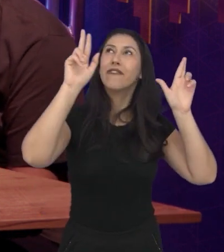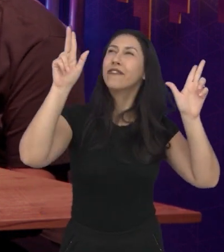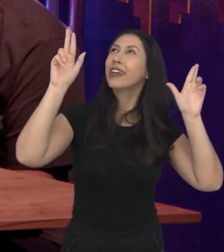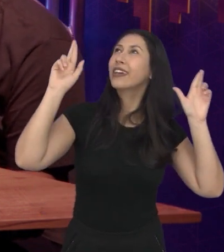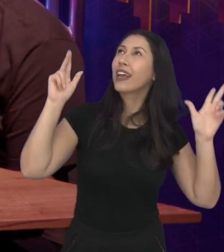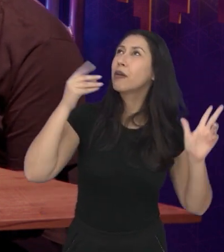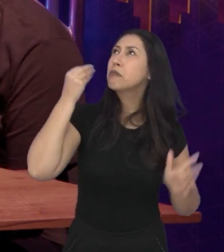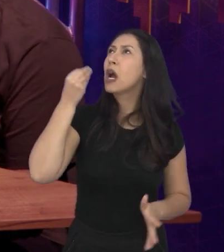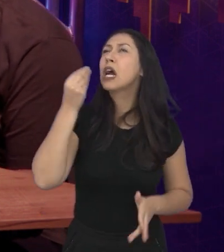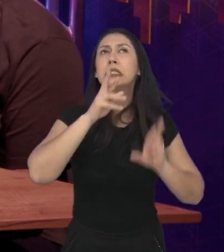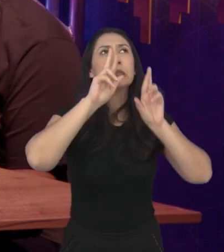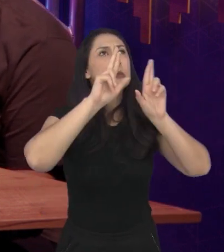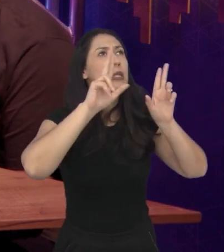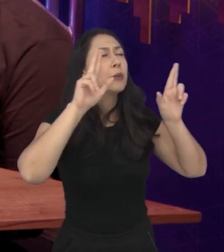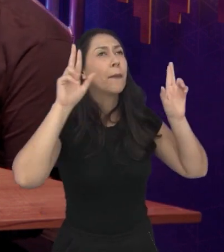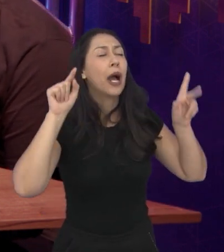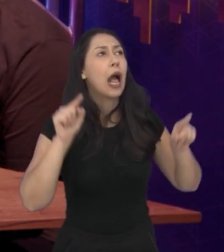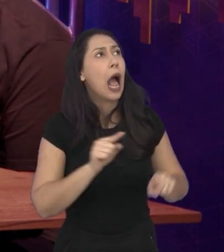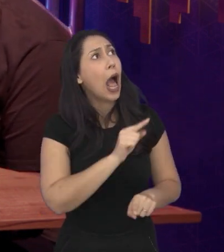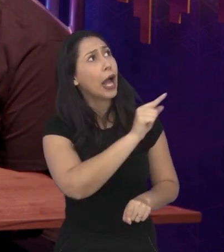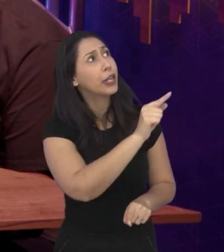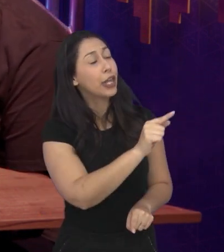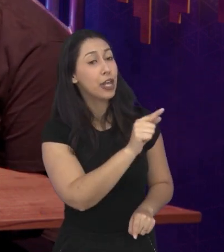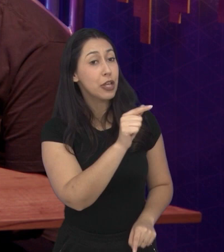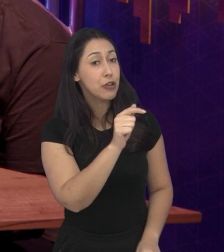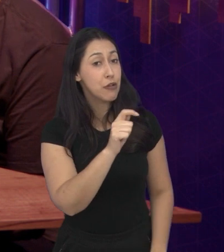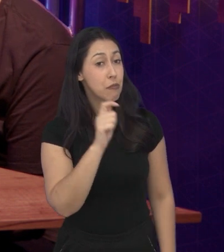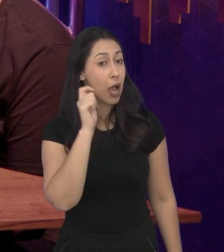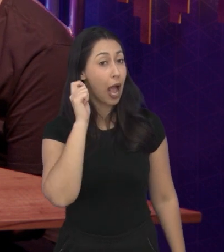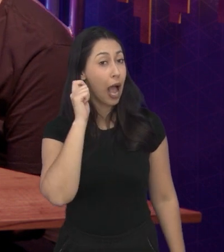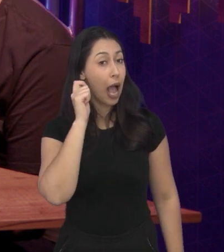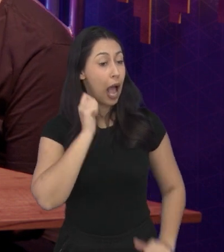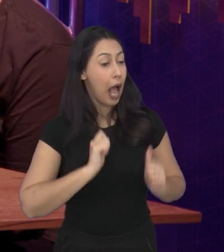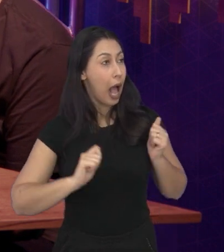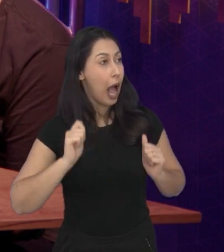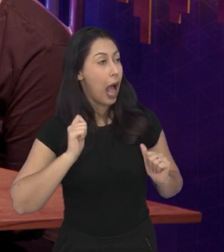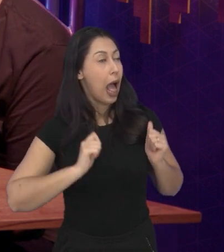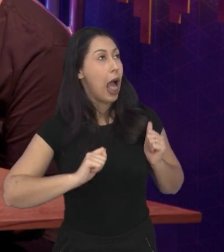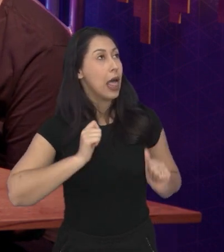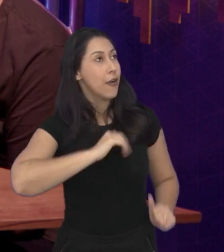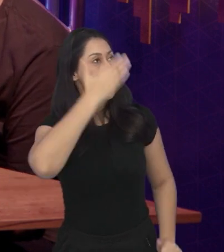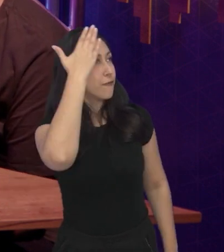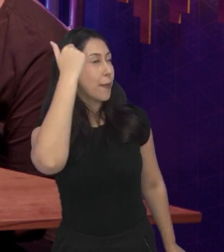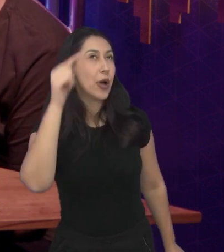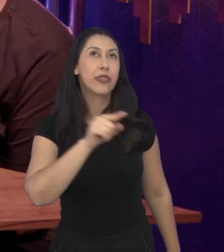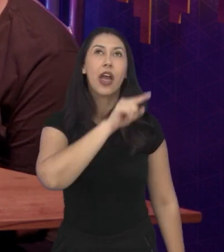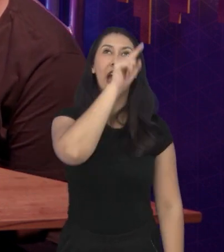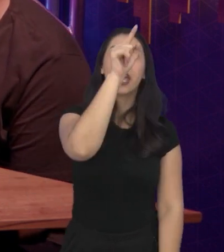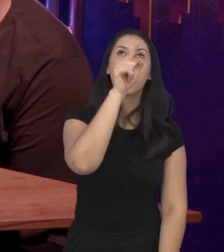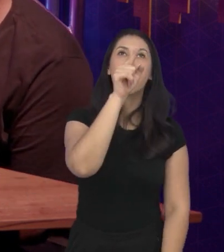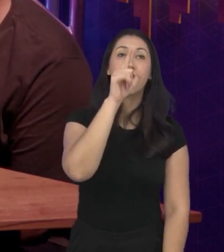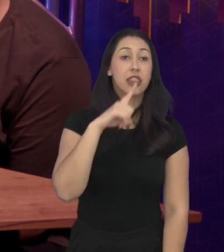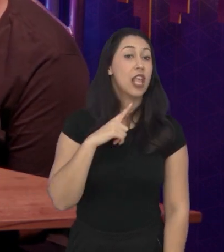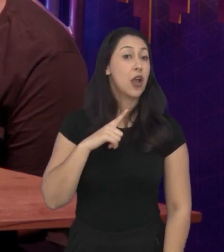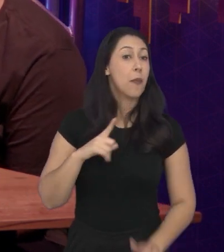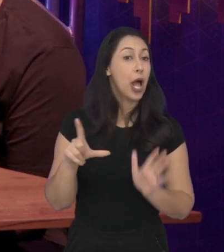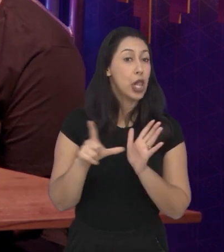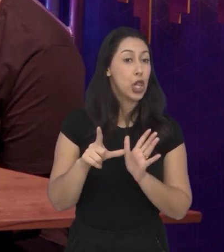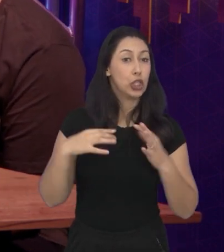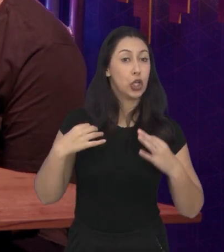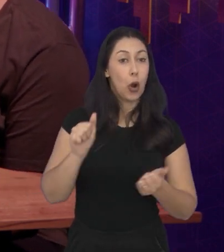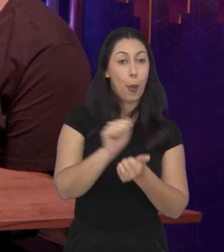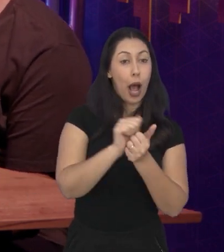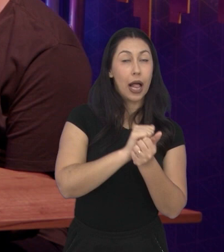vivendo diferentes coisas. Em um, ela é uma atriz super famosa, no outro ela cuida de uma lavanderia, no outro ela é